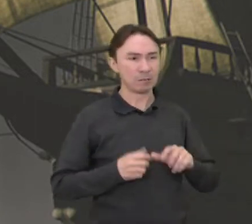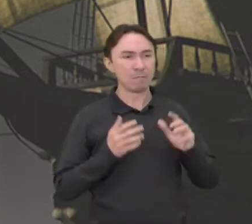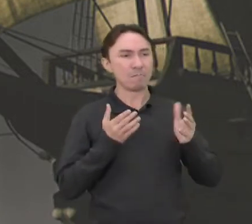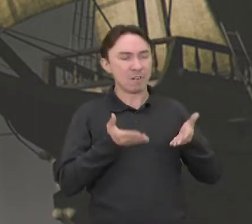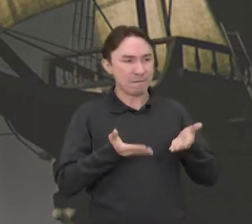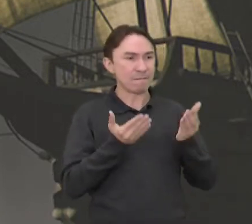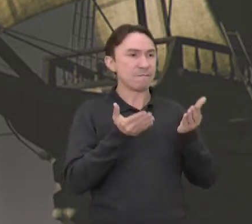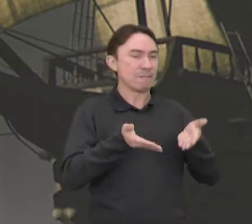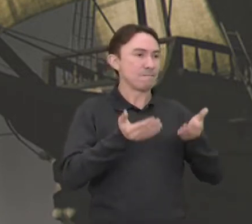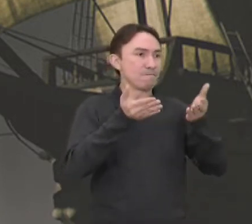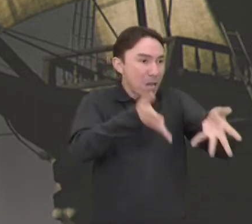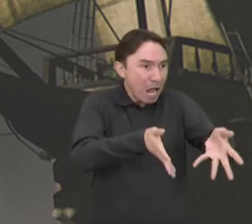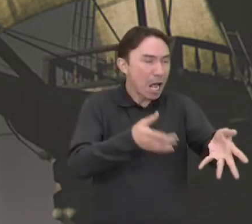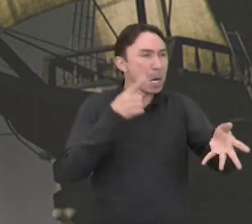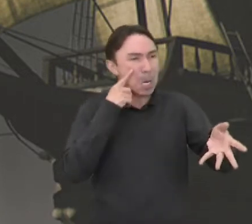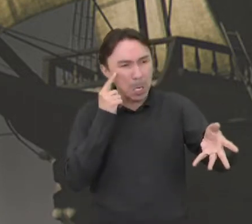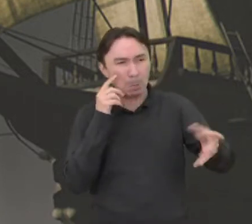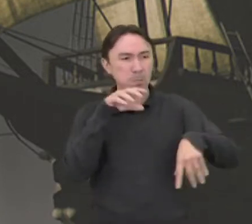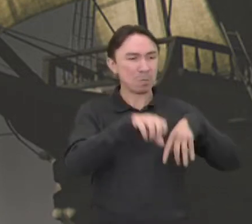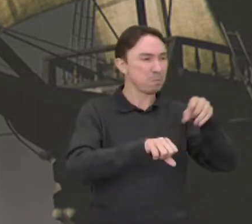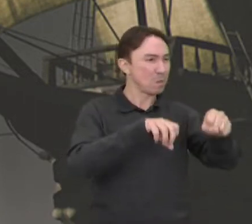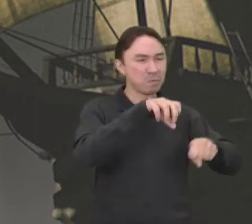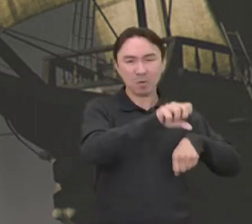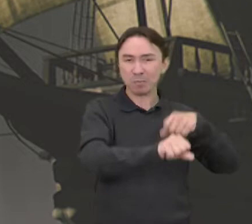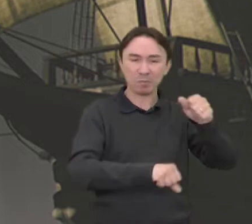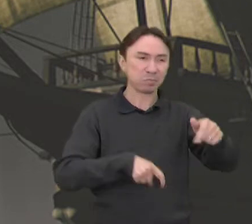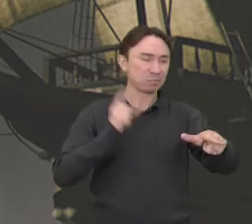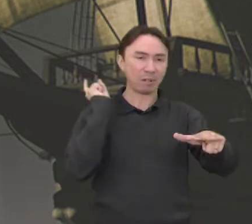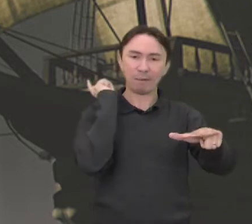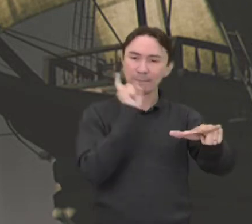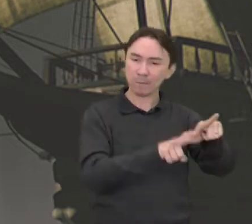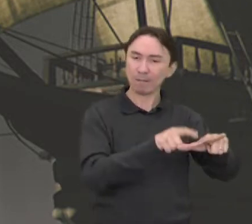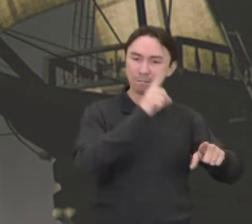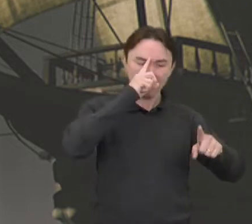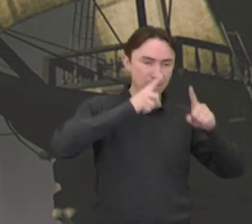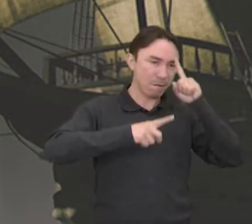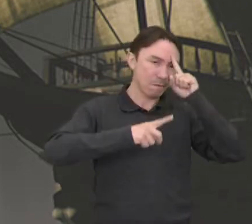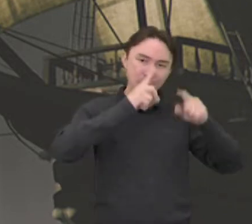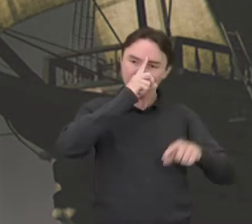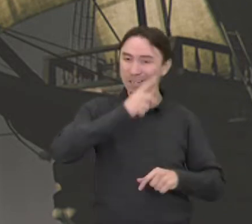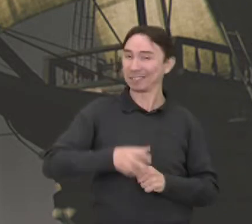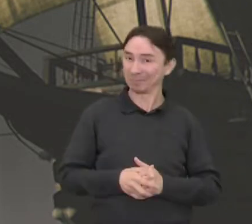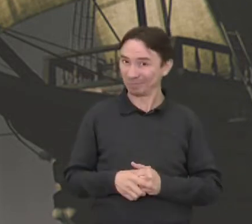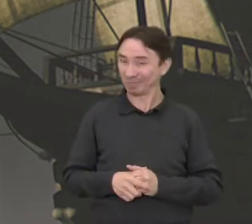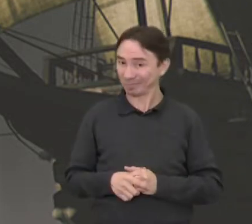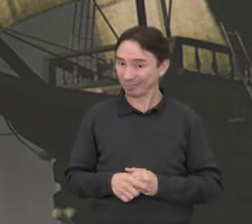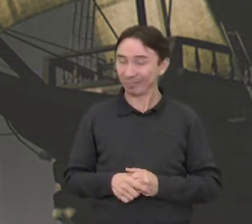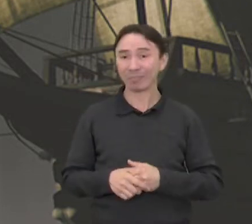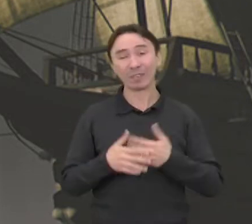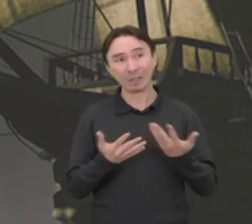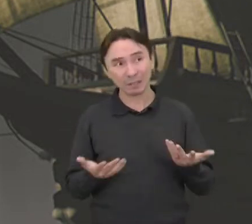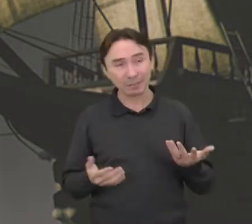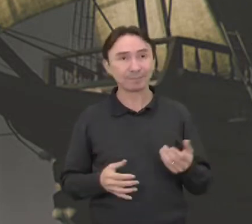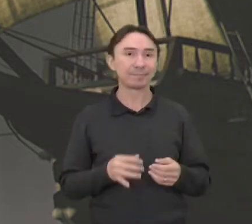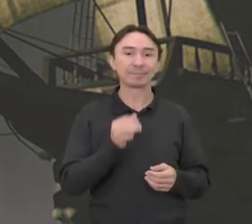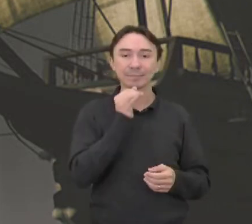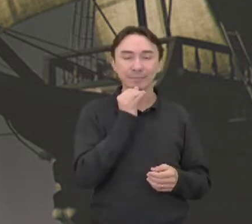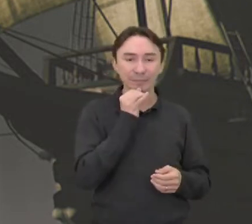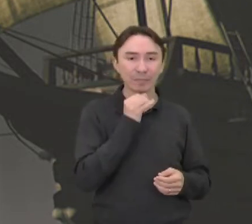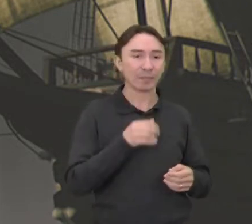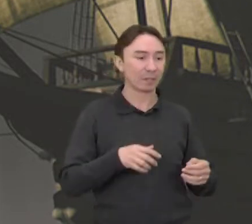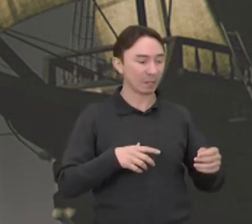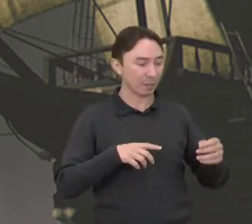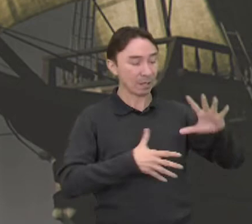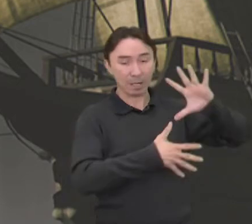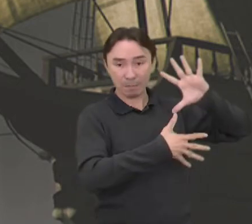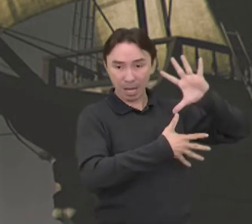isso a gente tem aí, digamos, dois pontapés iniciais, principalmente quando a gente está falando de América ou quando a gente está falando do nosso